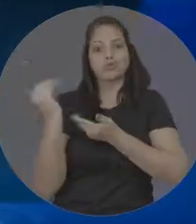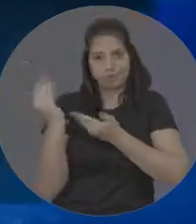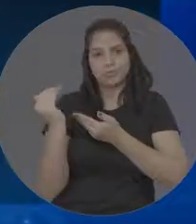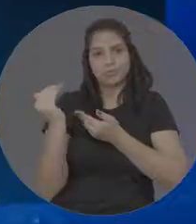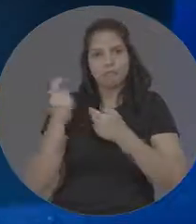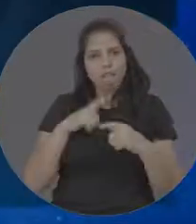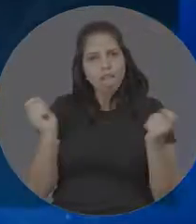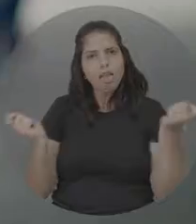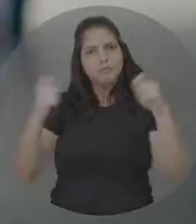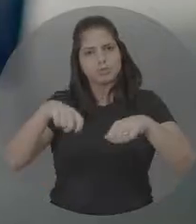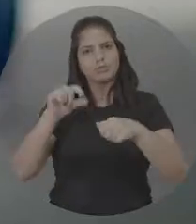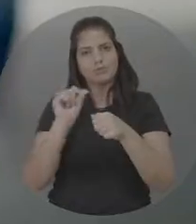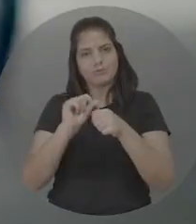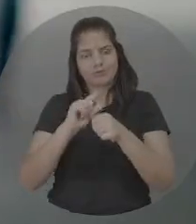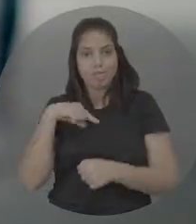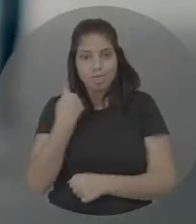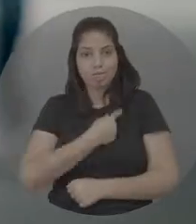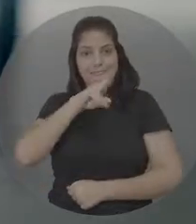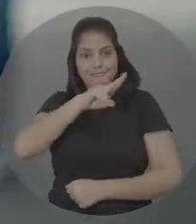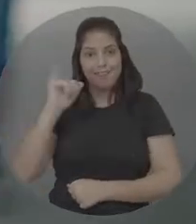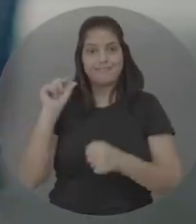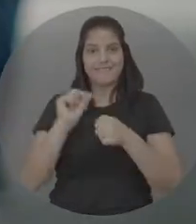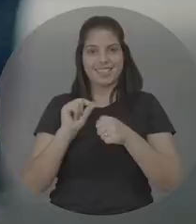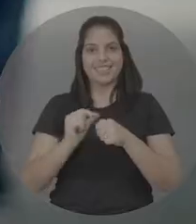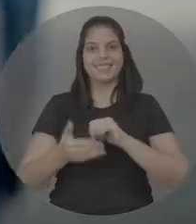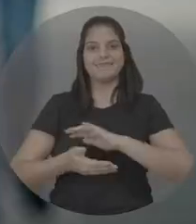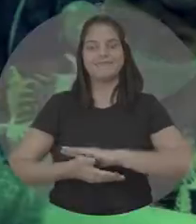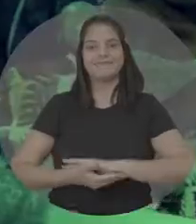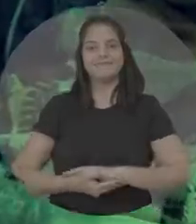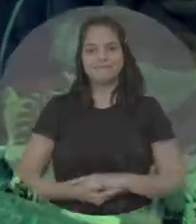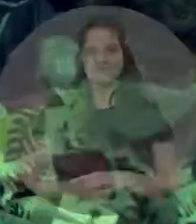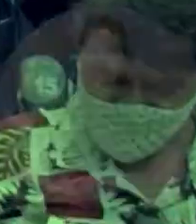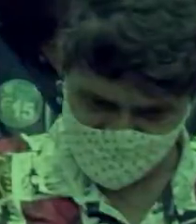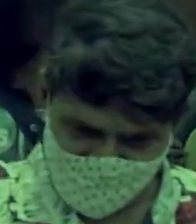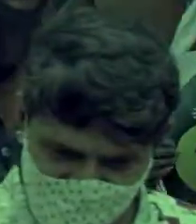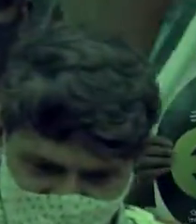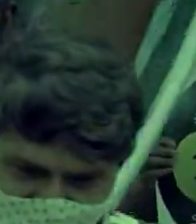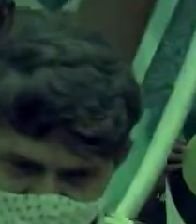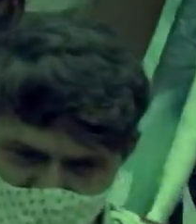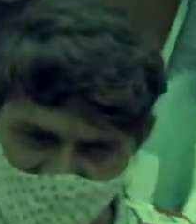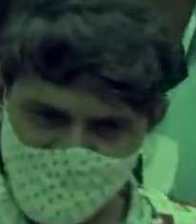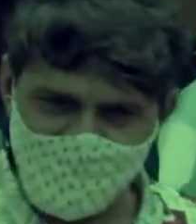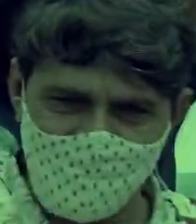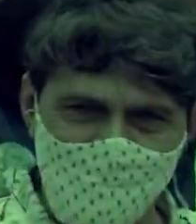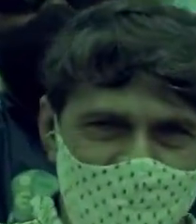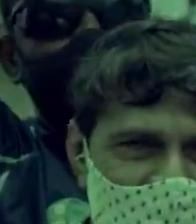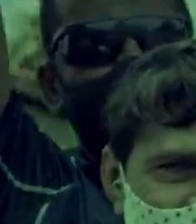para os nossos jovens é possível fazer e nós vamos fazer era quem